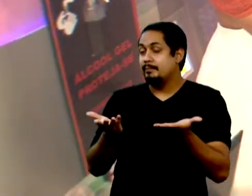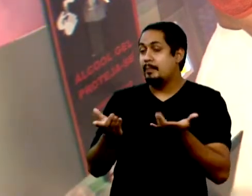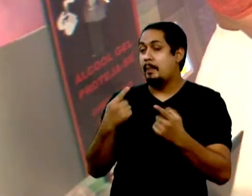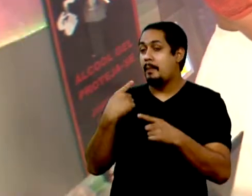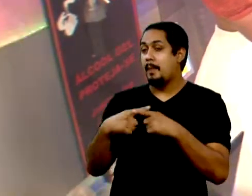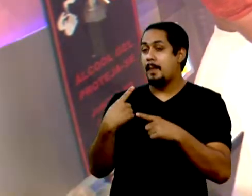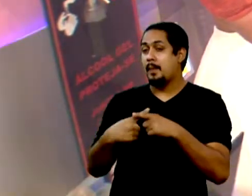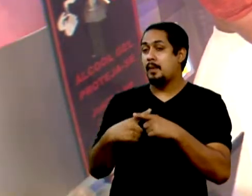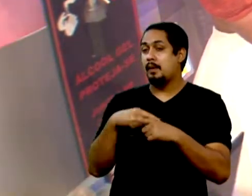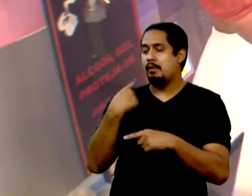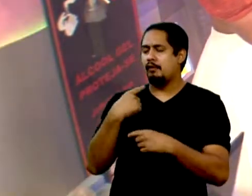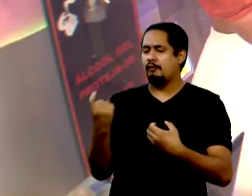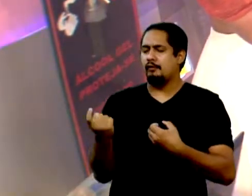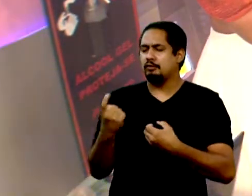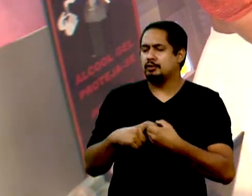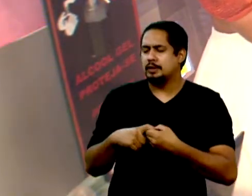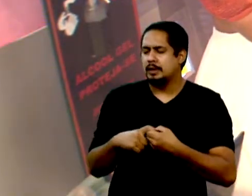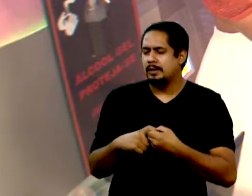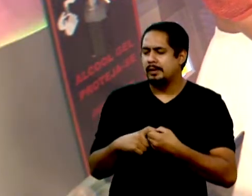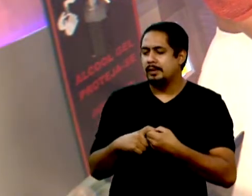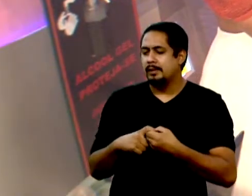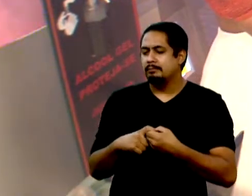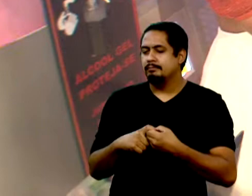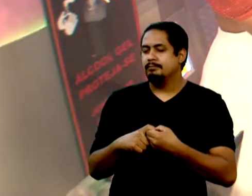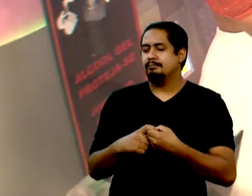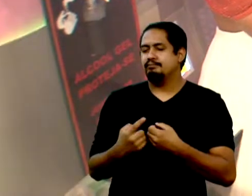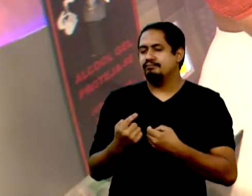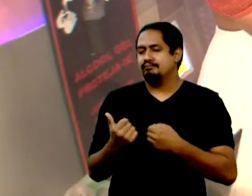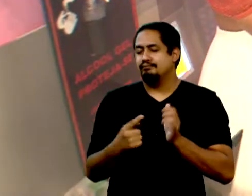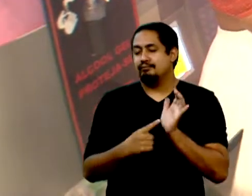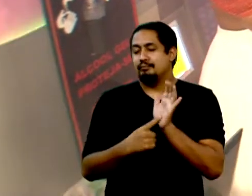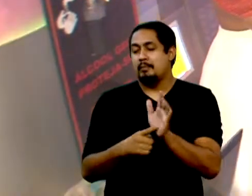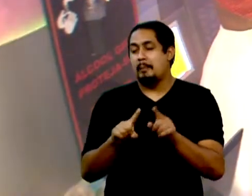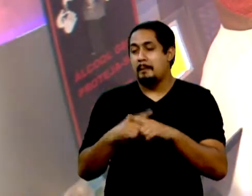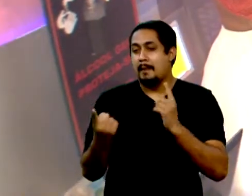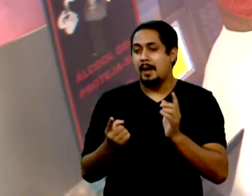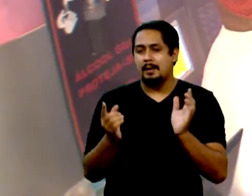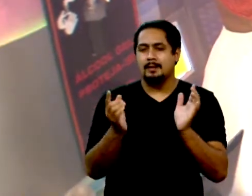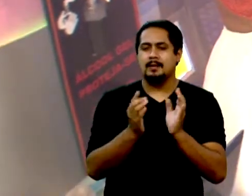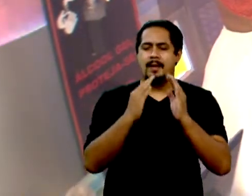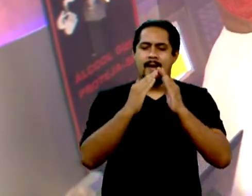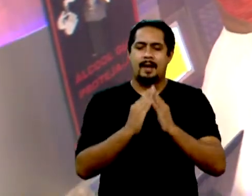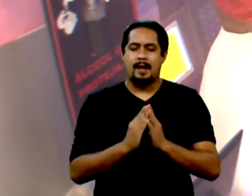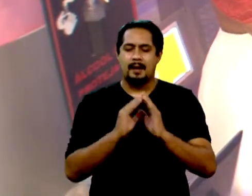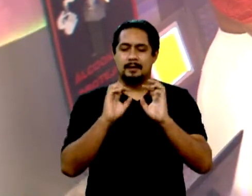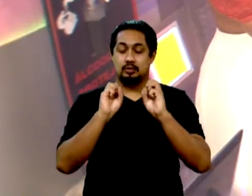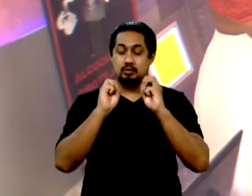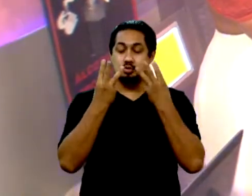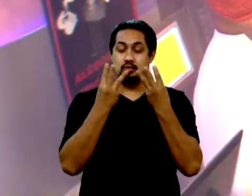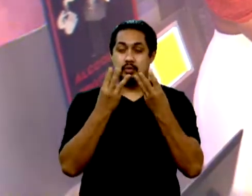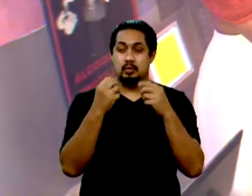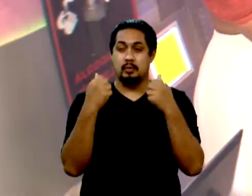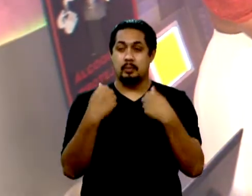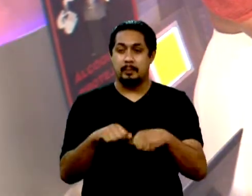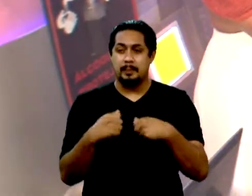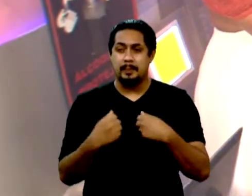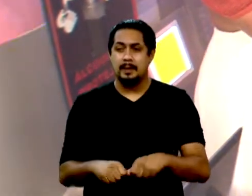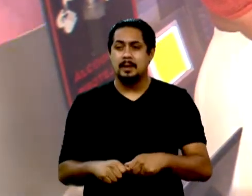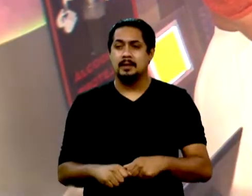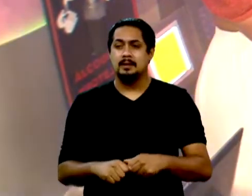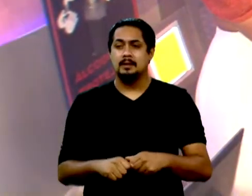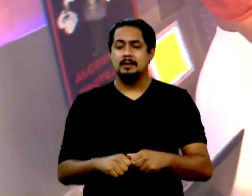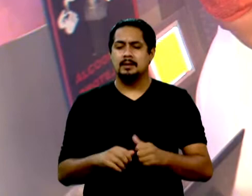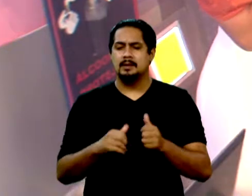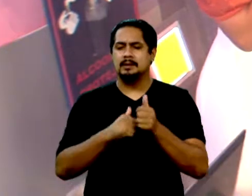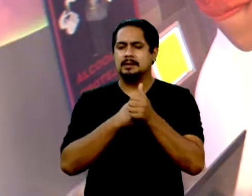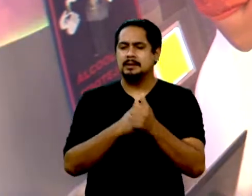gente tá voltando aos poucos se apresentar, mas as casas de eventos, elas têm que se adequar de acordo com... E o próprio